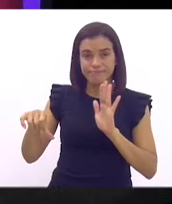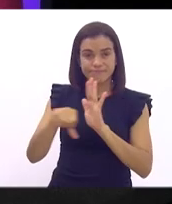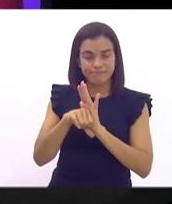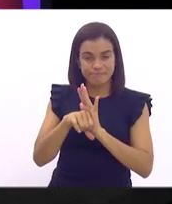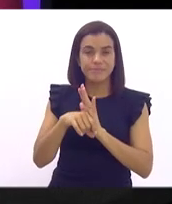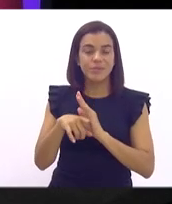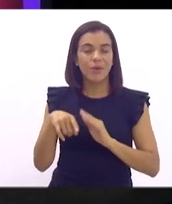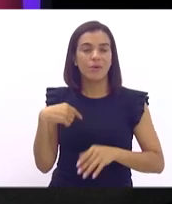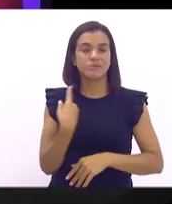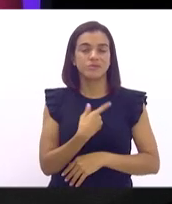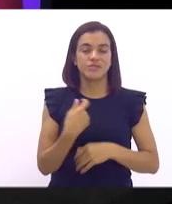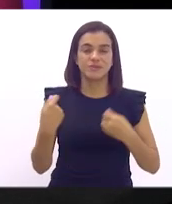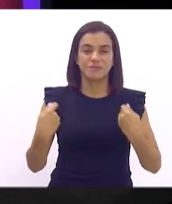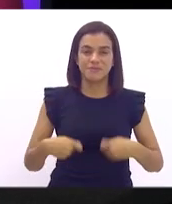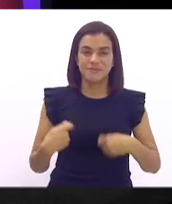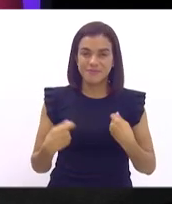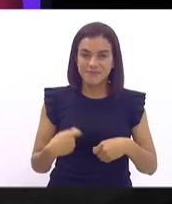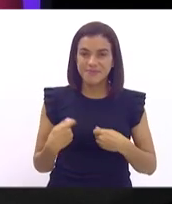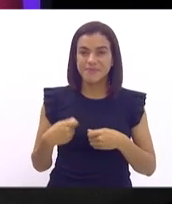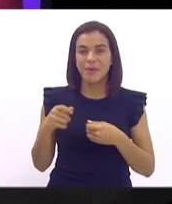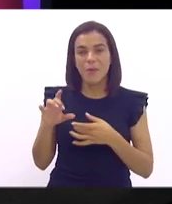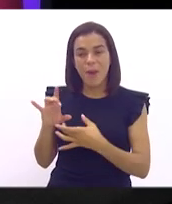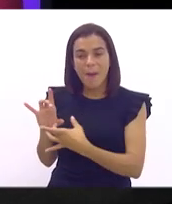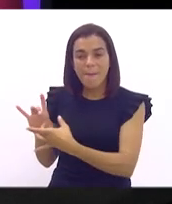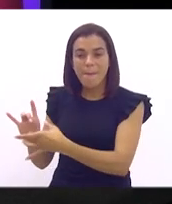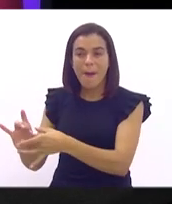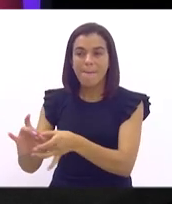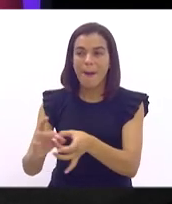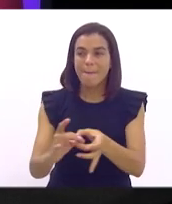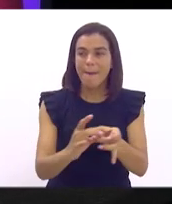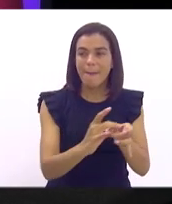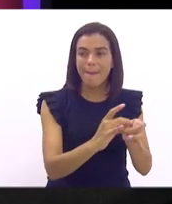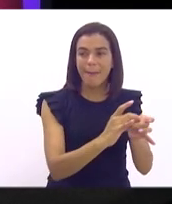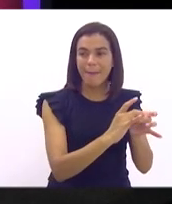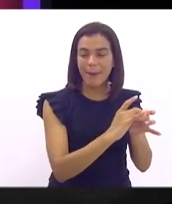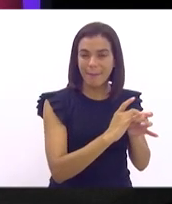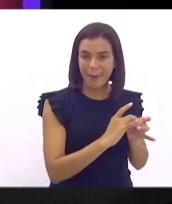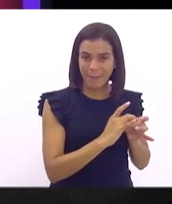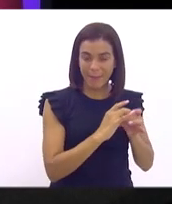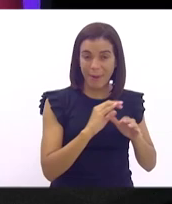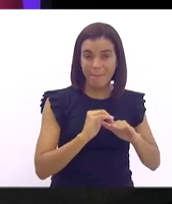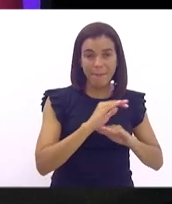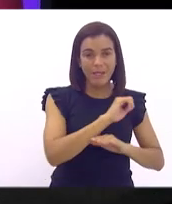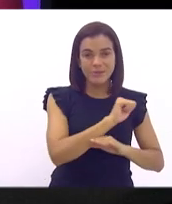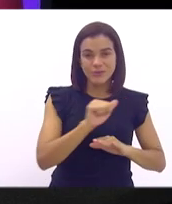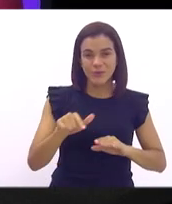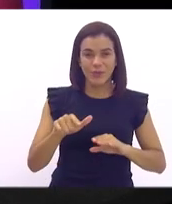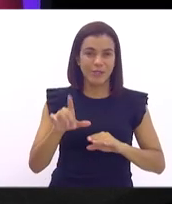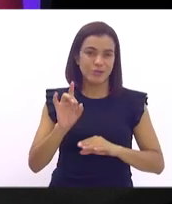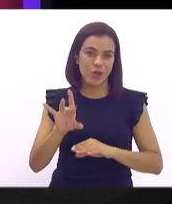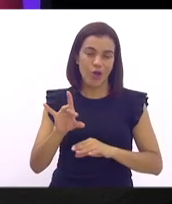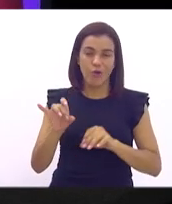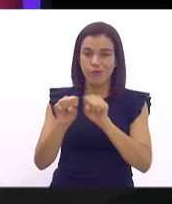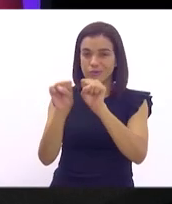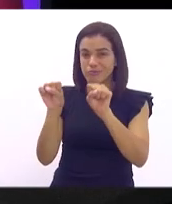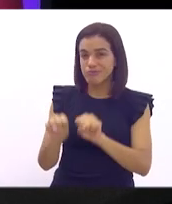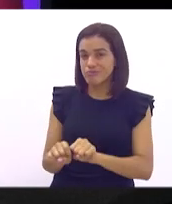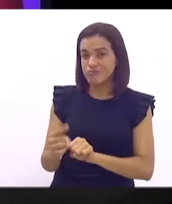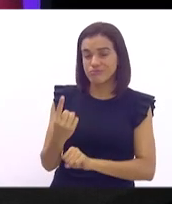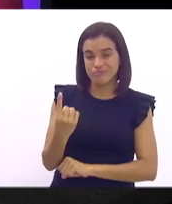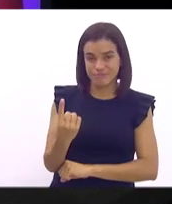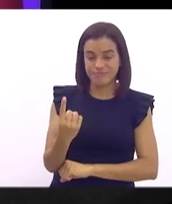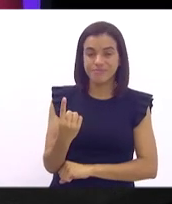gente precisa de uma rede para além desses dois sistemas que contribuem naquele